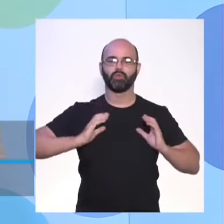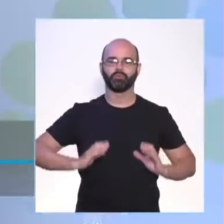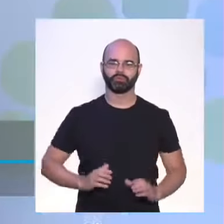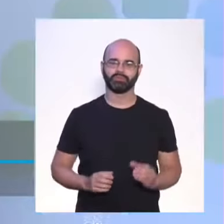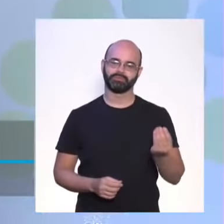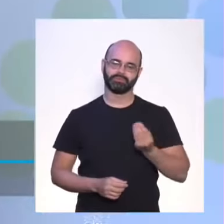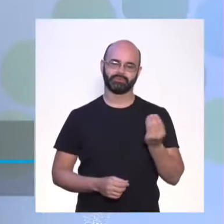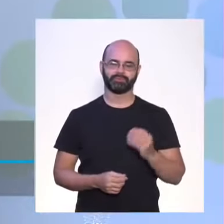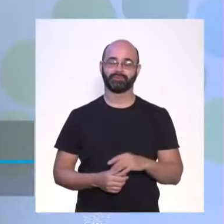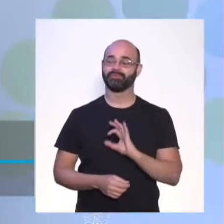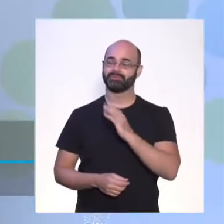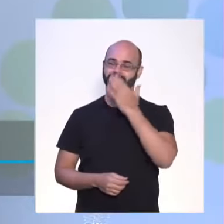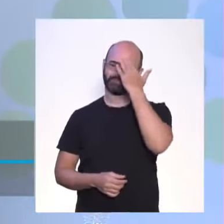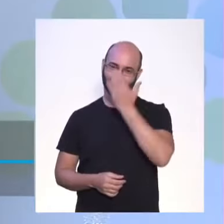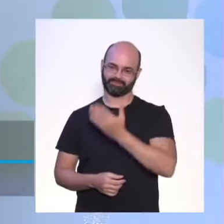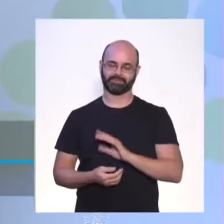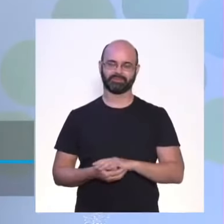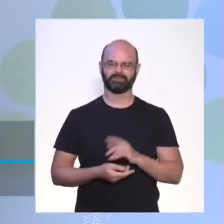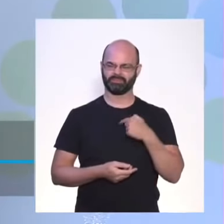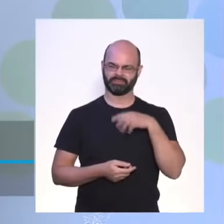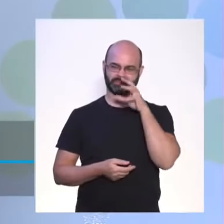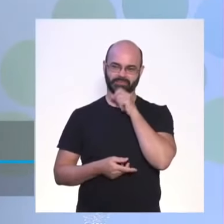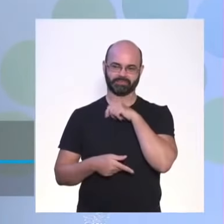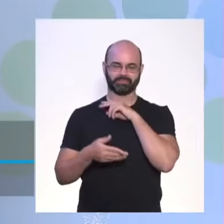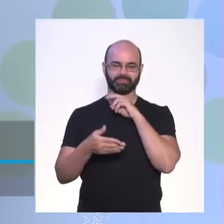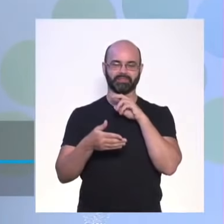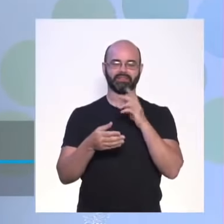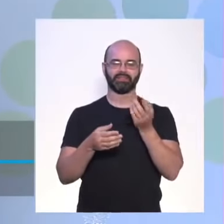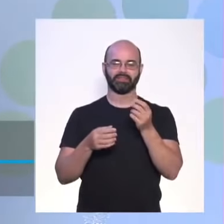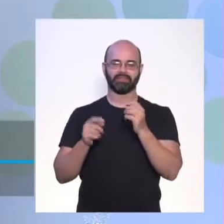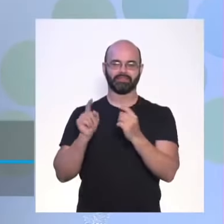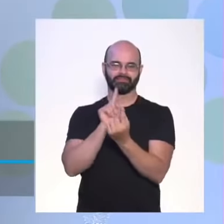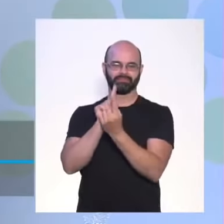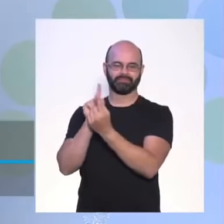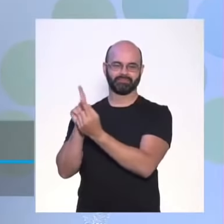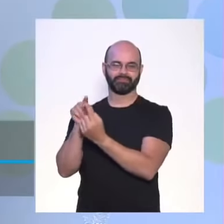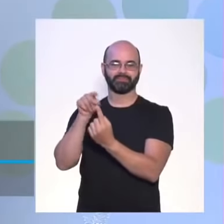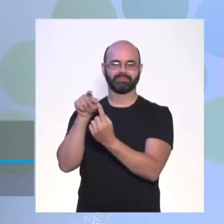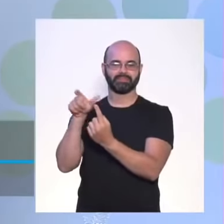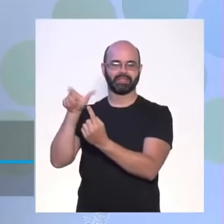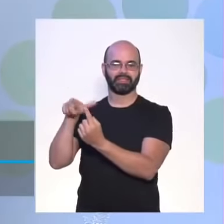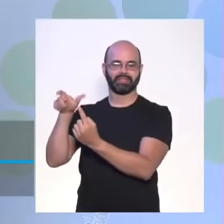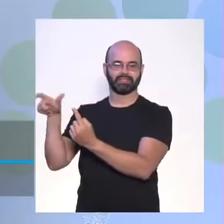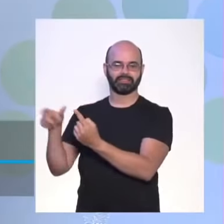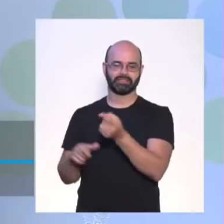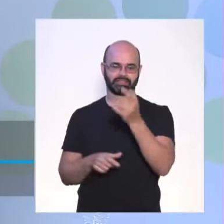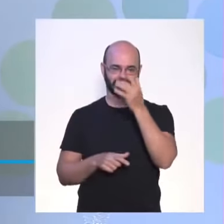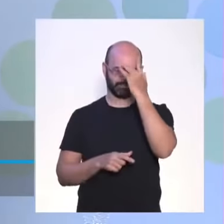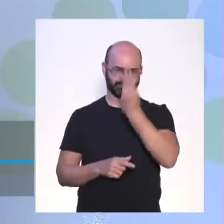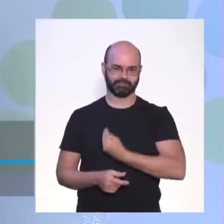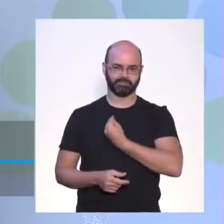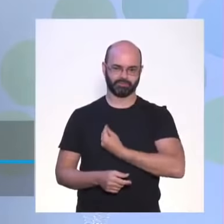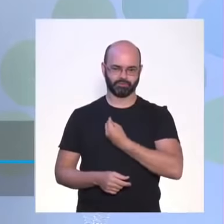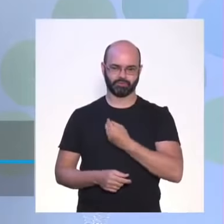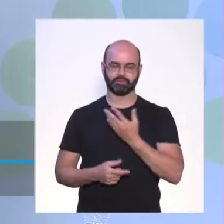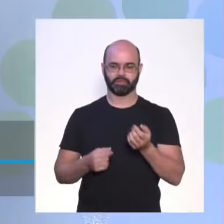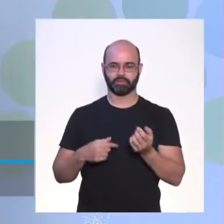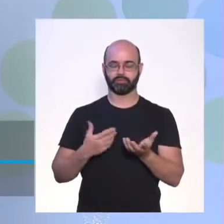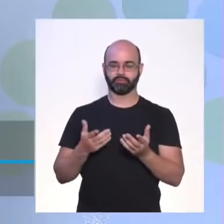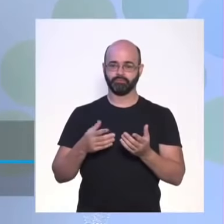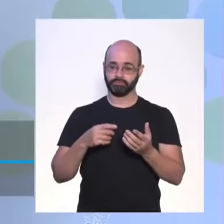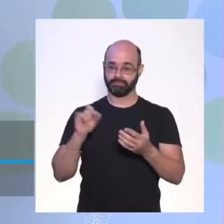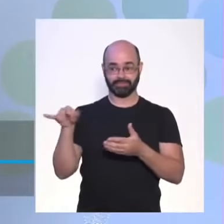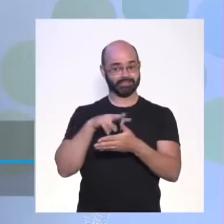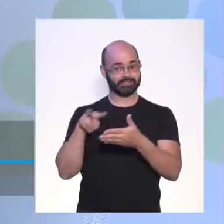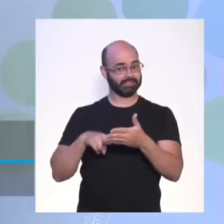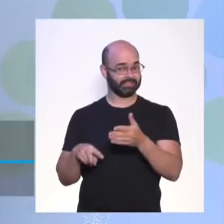eu vou fazer uma leitura rapidinho aqui de alguns personagens só para quem não fez a leitura ainda porque depois de hoje vão